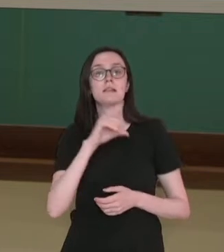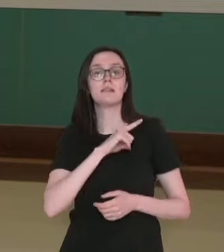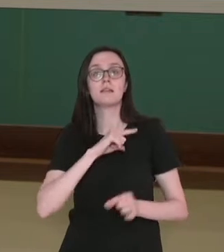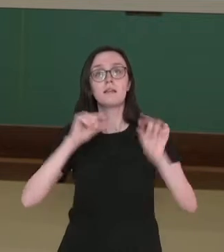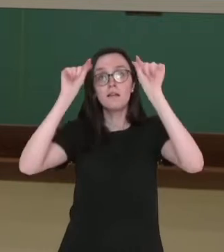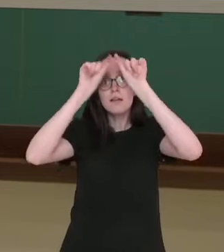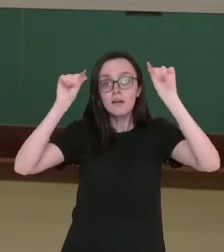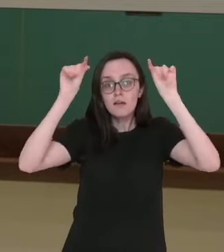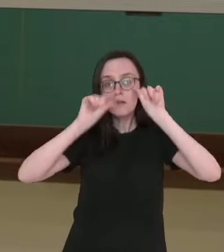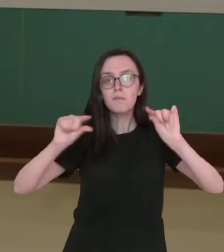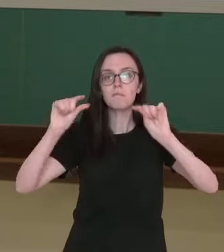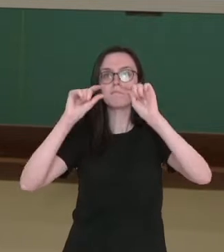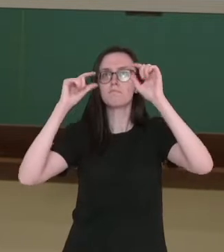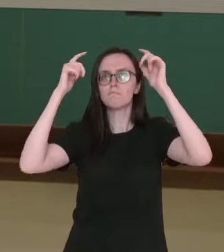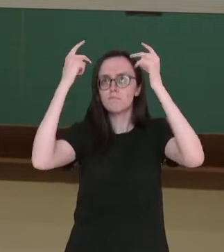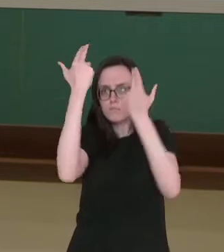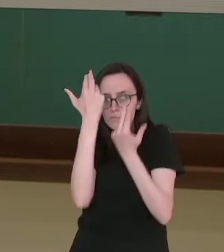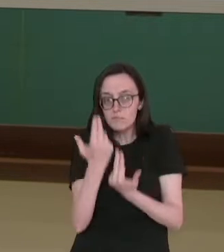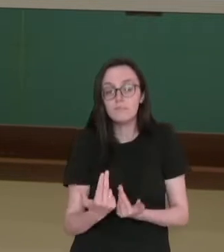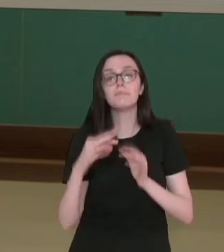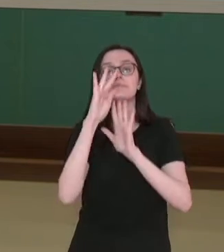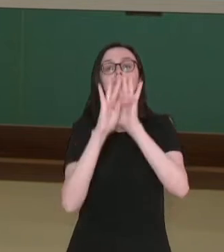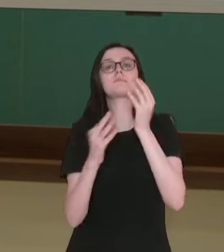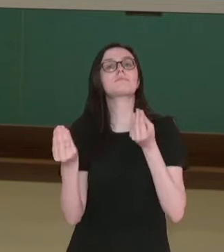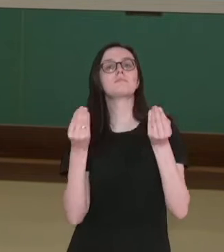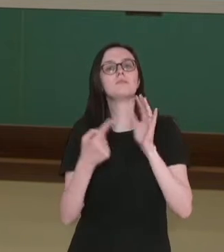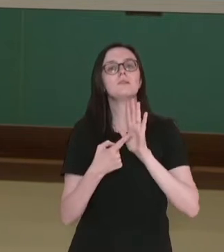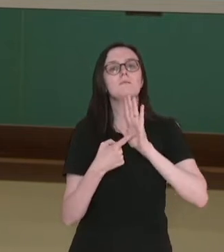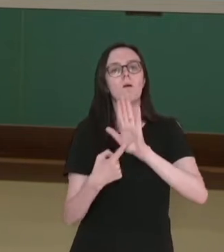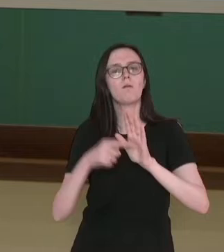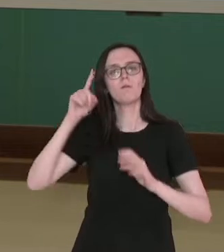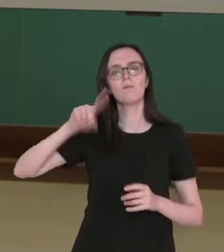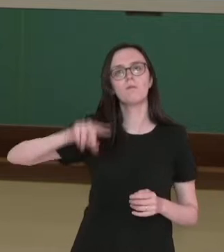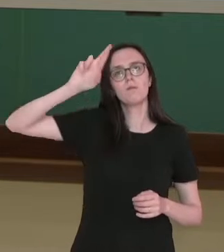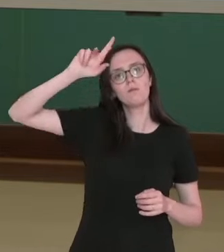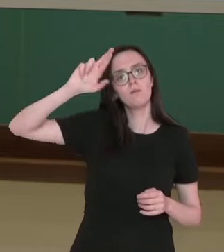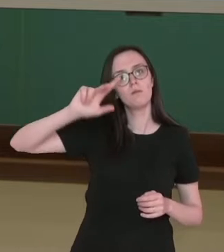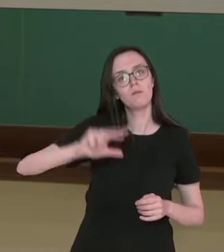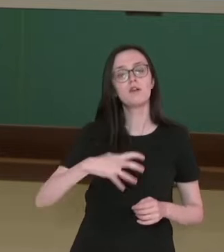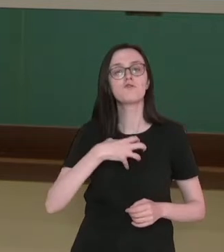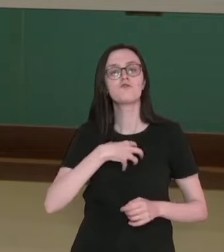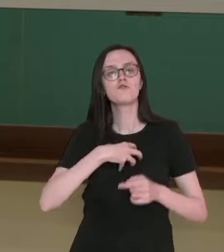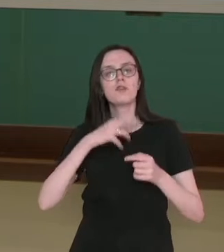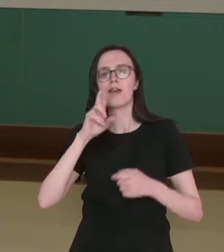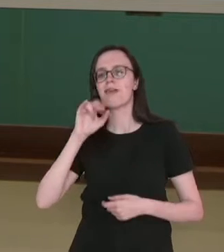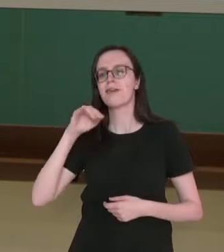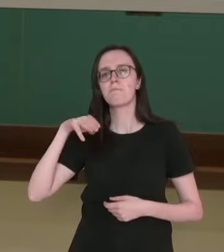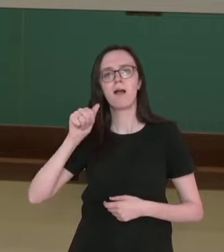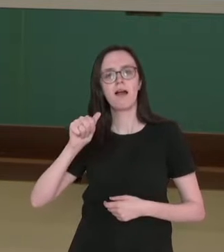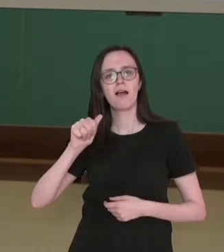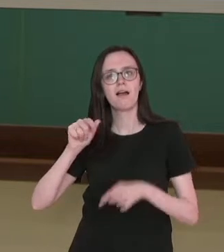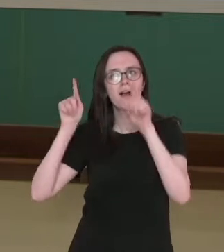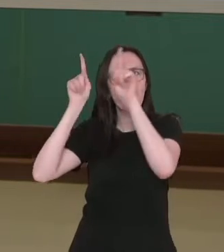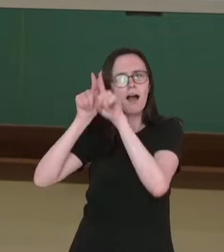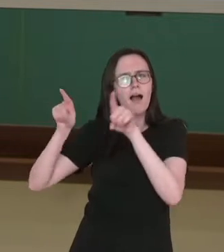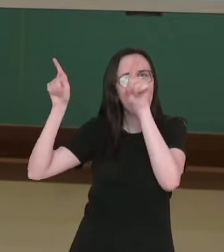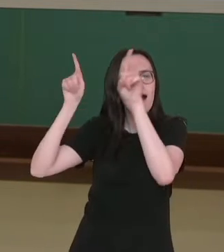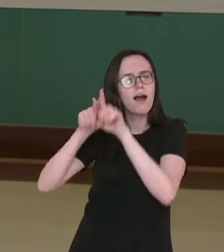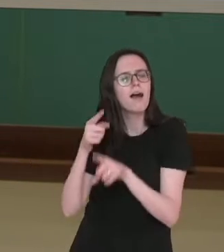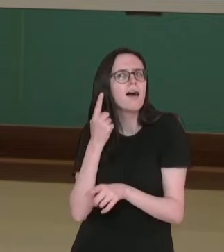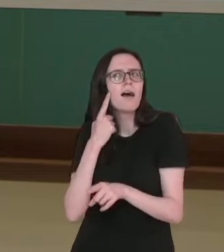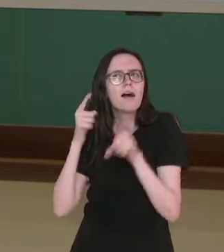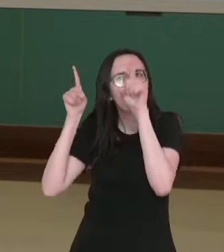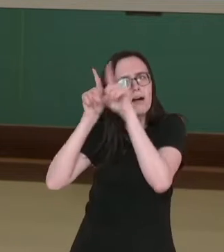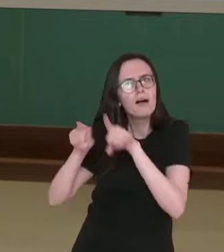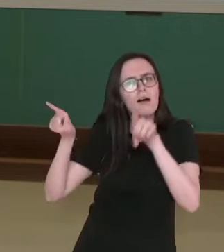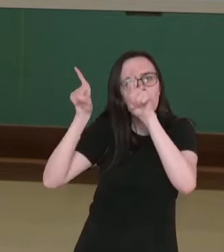versos regulares, esse texto poderá apresentar diversos tipos de rimas. Esse texto, além de